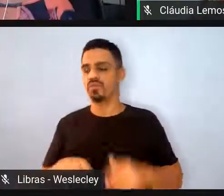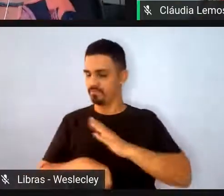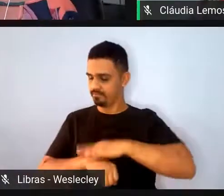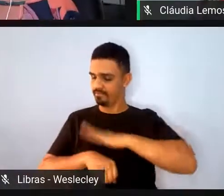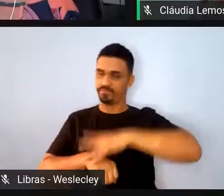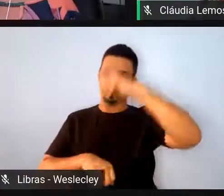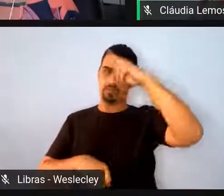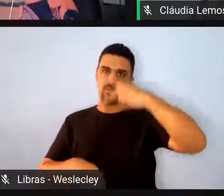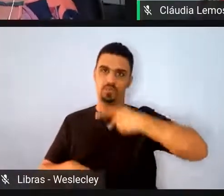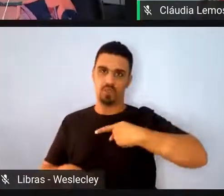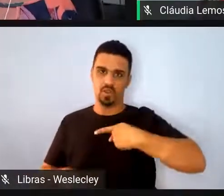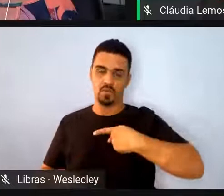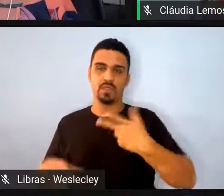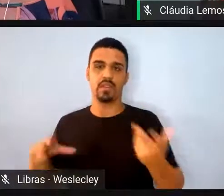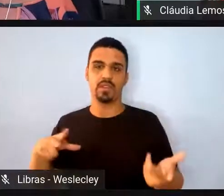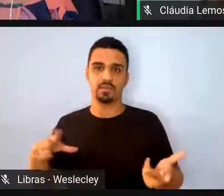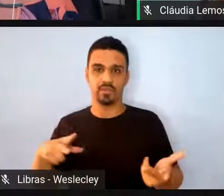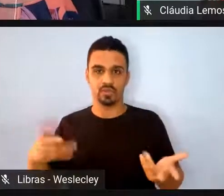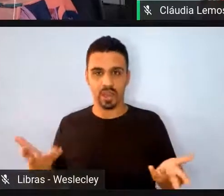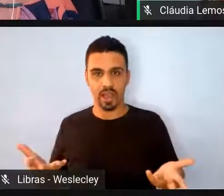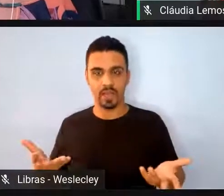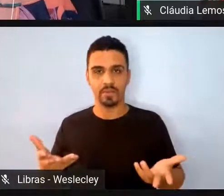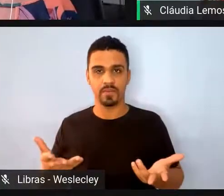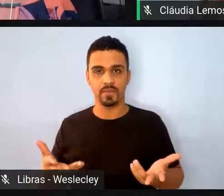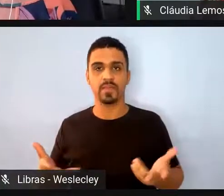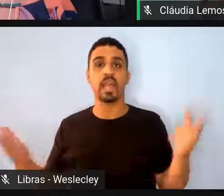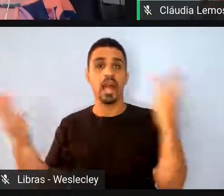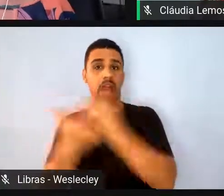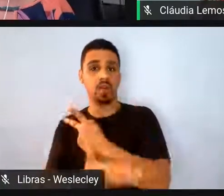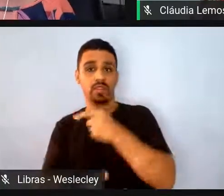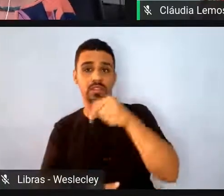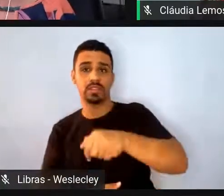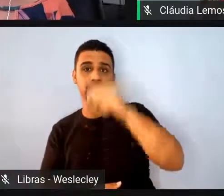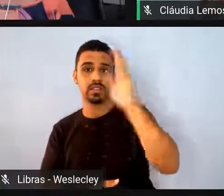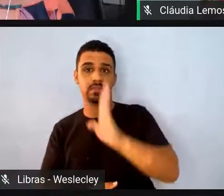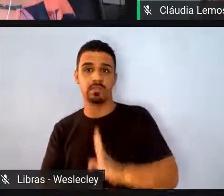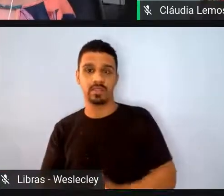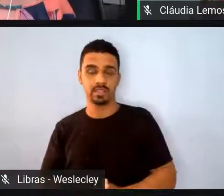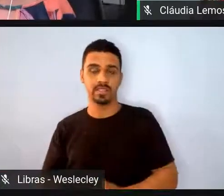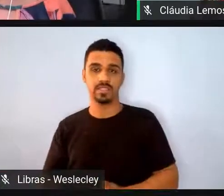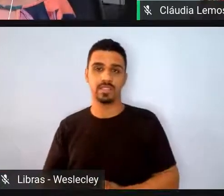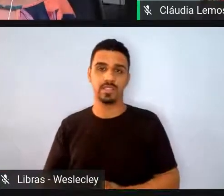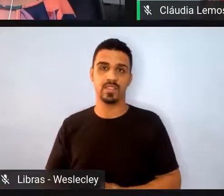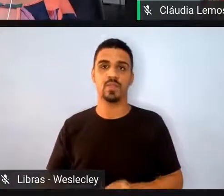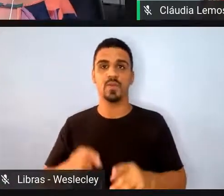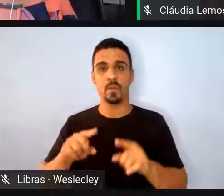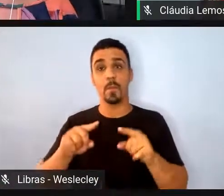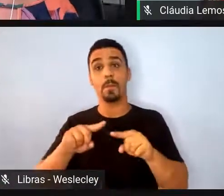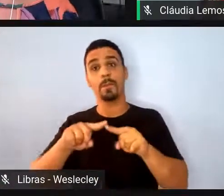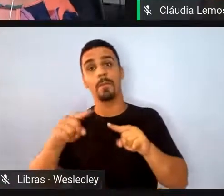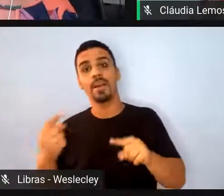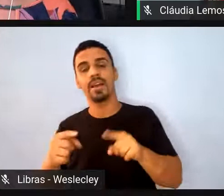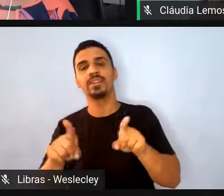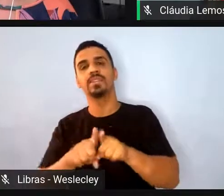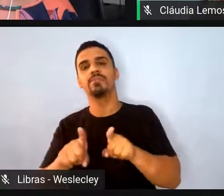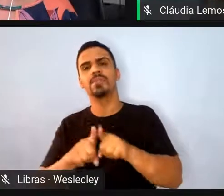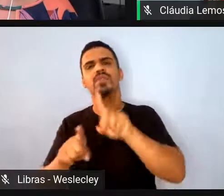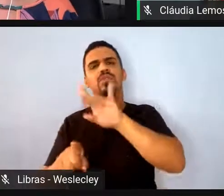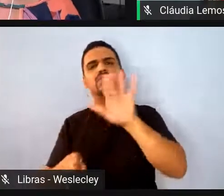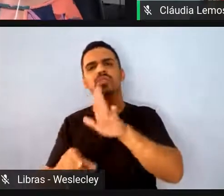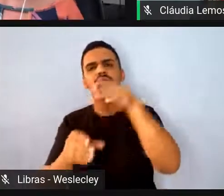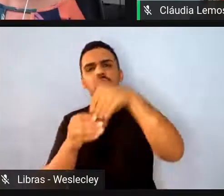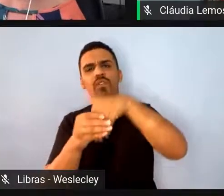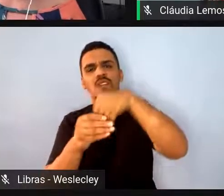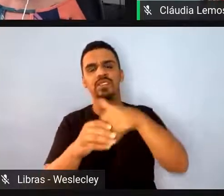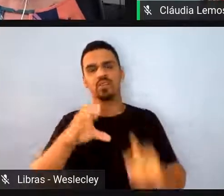particular. E é um fenômeno que está acontecendo não só no Brasil, você lembrou agora do episódio do dia da votação do COAF,